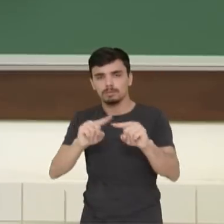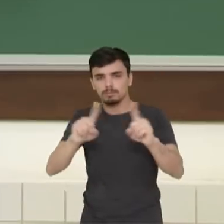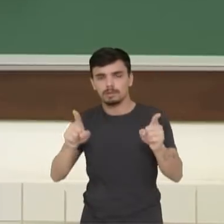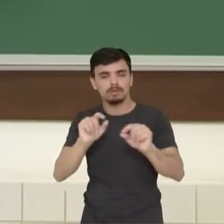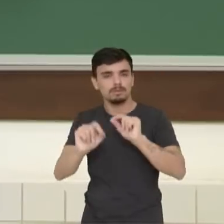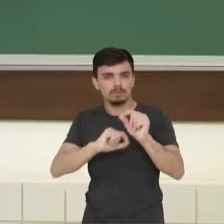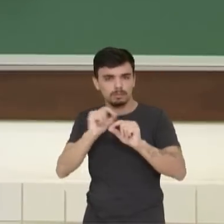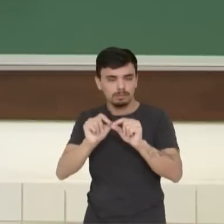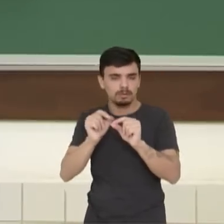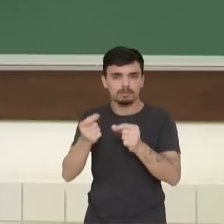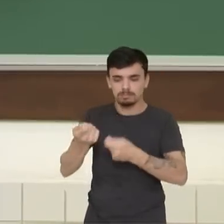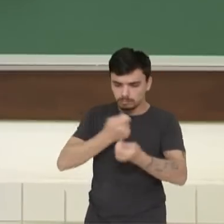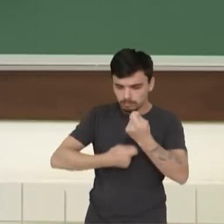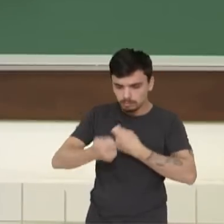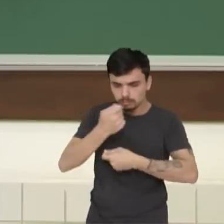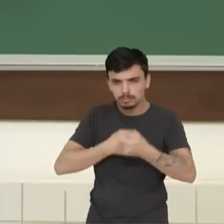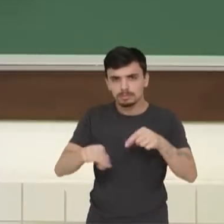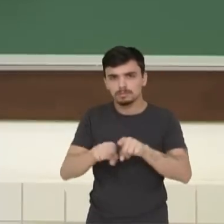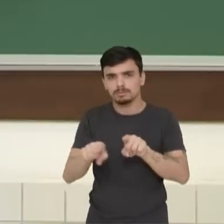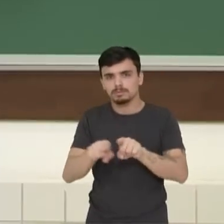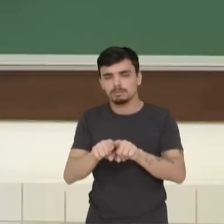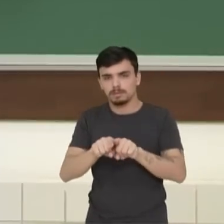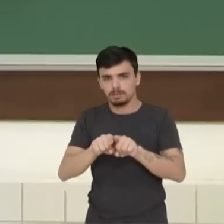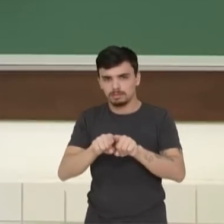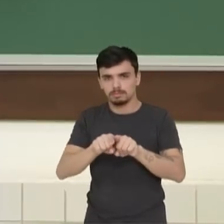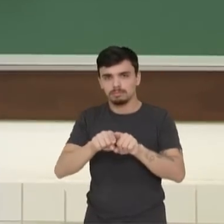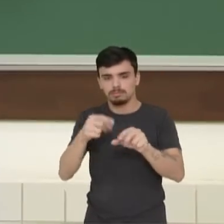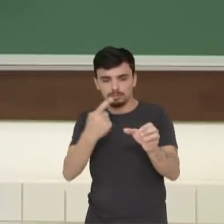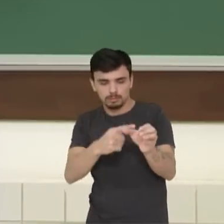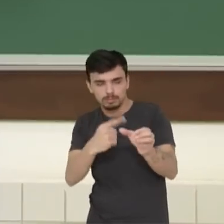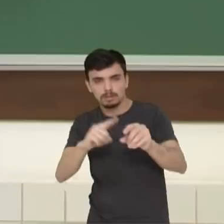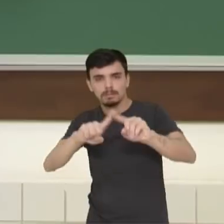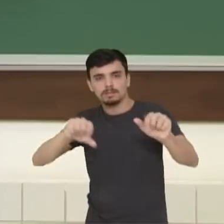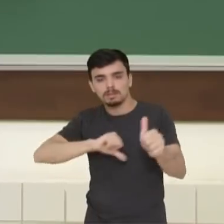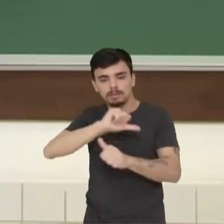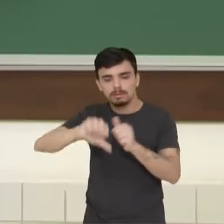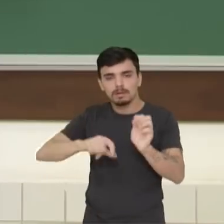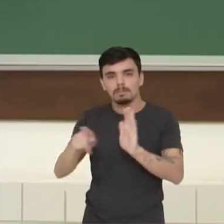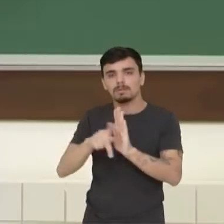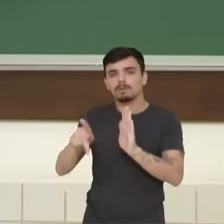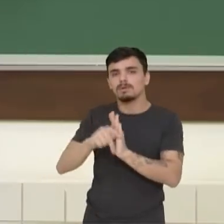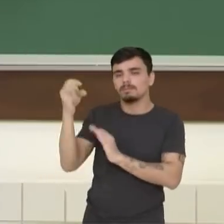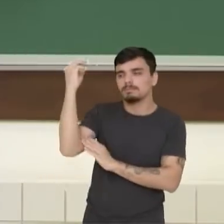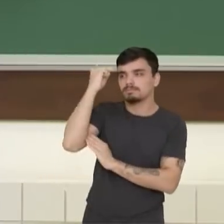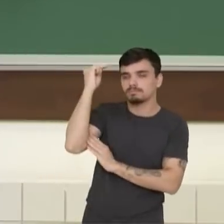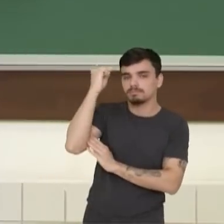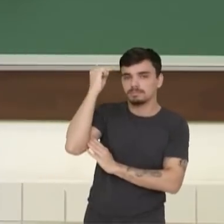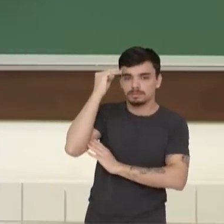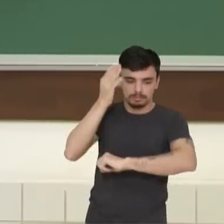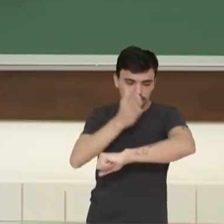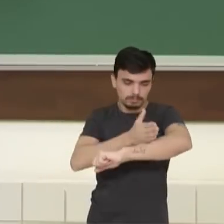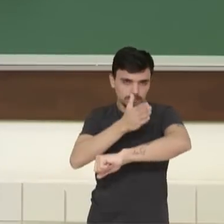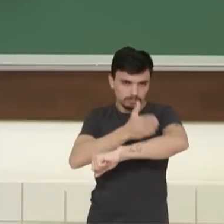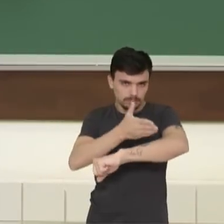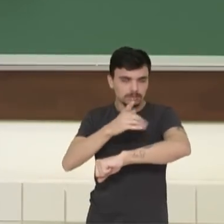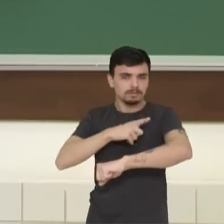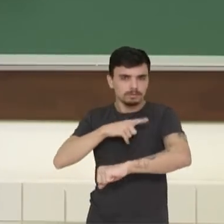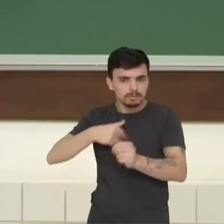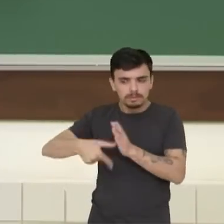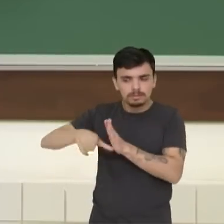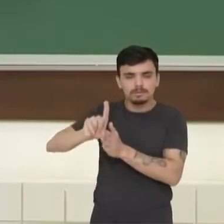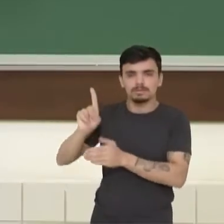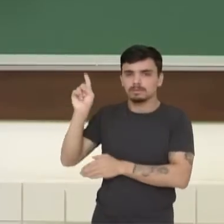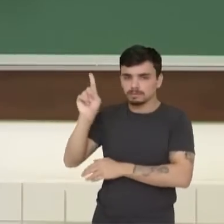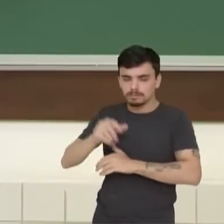transformações econômicas, questões urbanas, mas até transformações na própria mentalidade medieval que existia